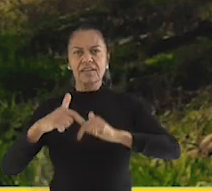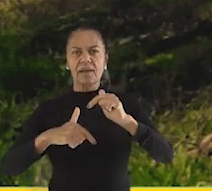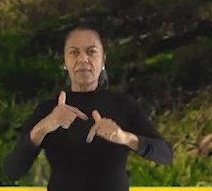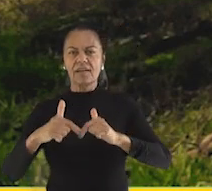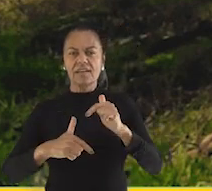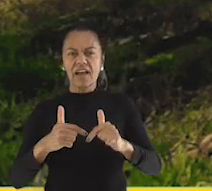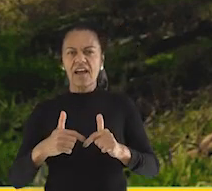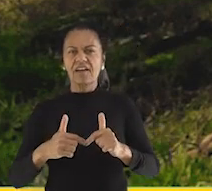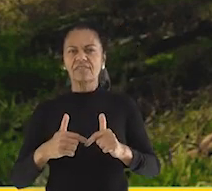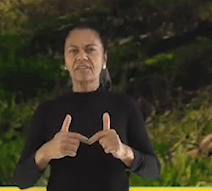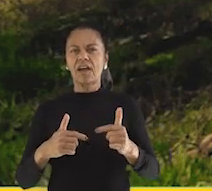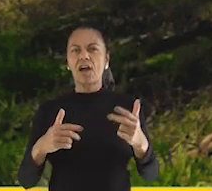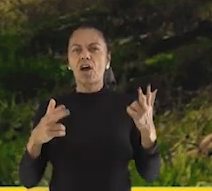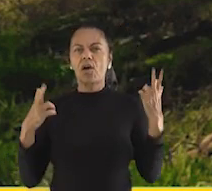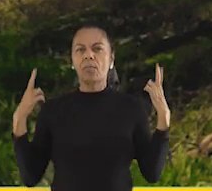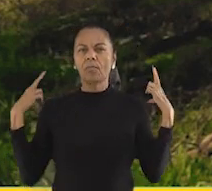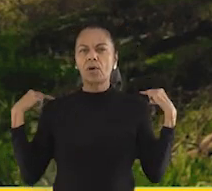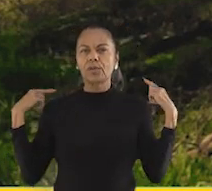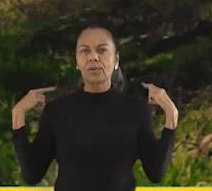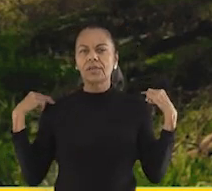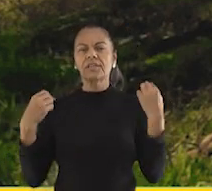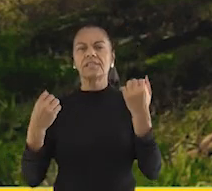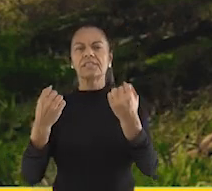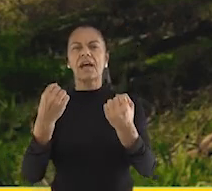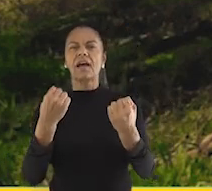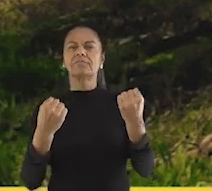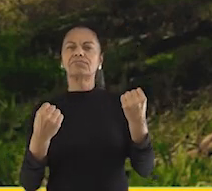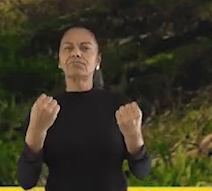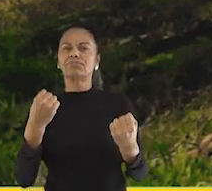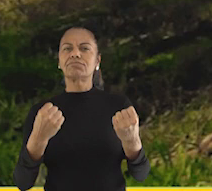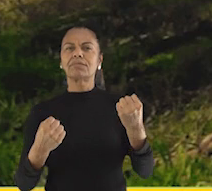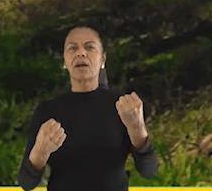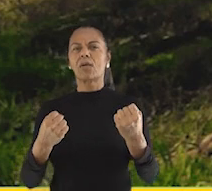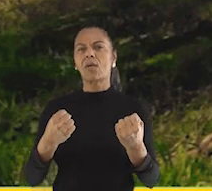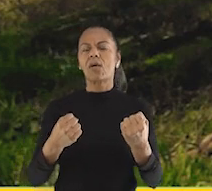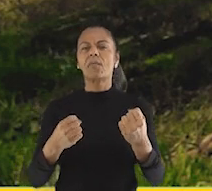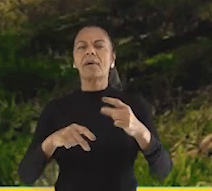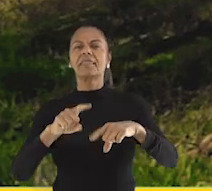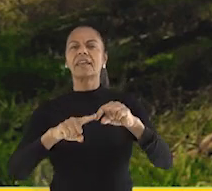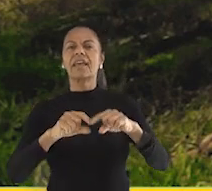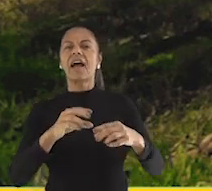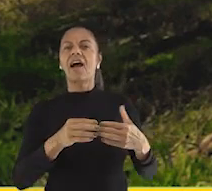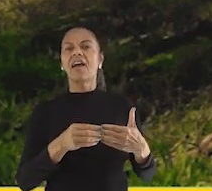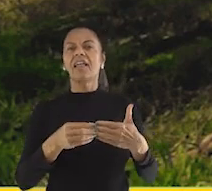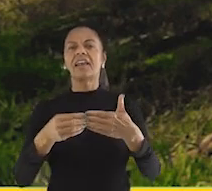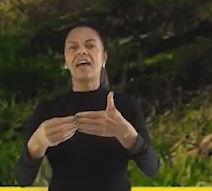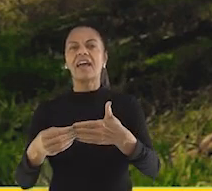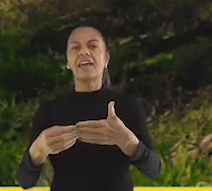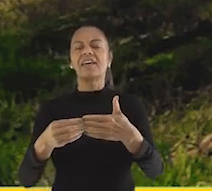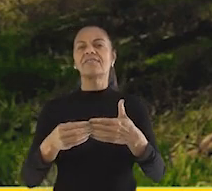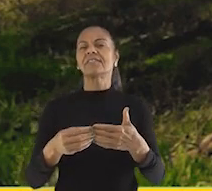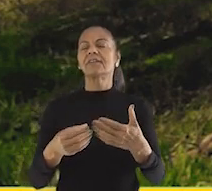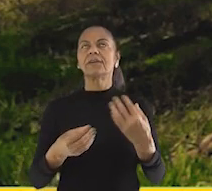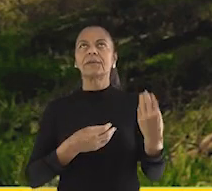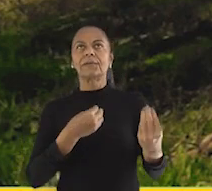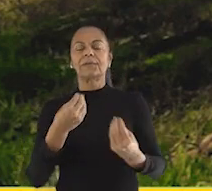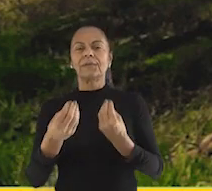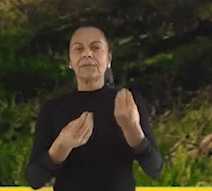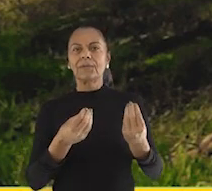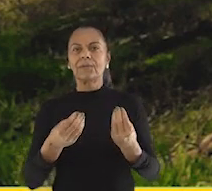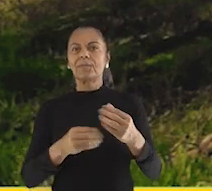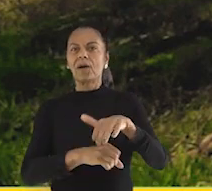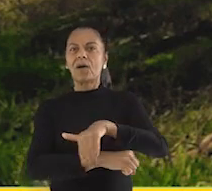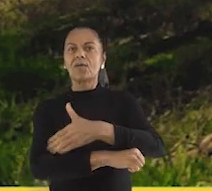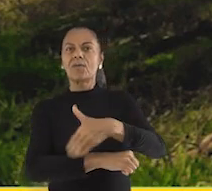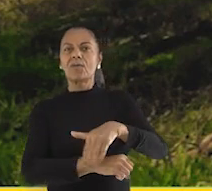entrega ou como motoristas faziam para se localizar, memorizar os endereços e não se perderem? Que tal,